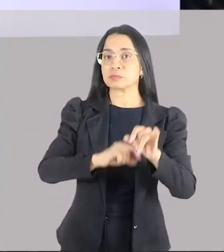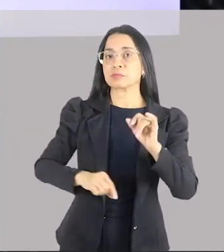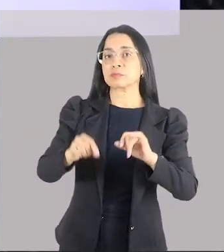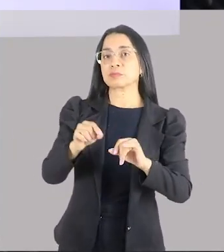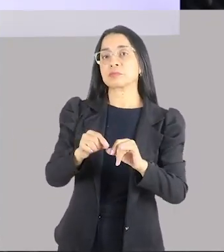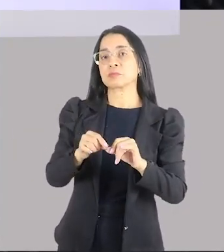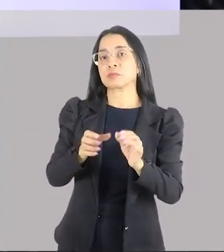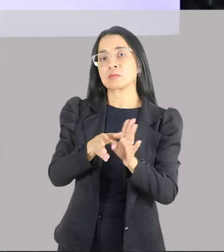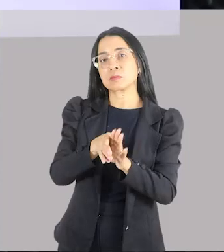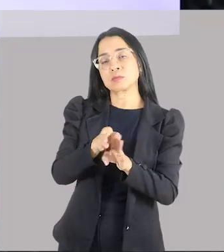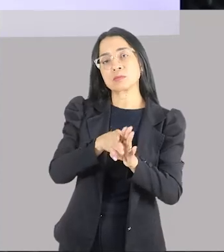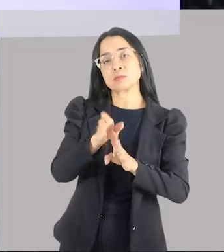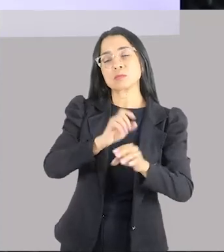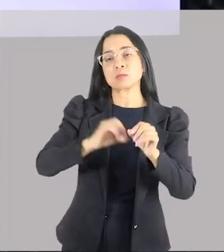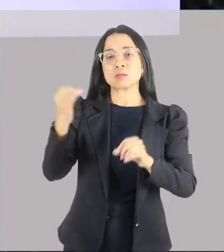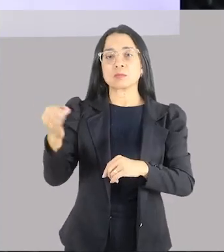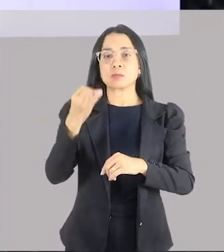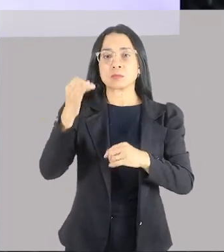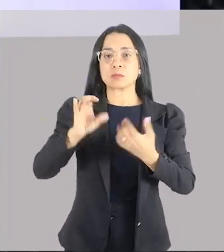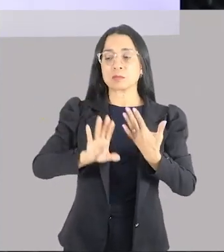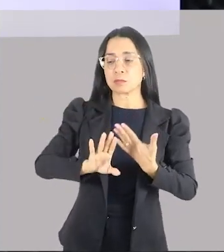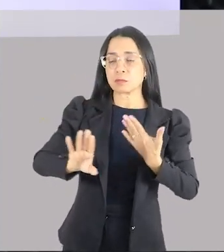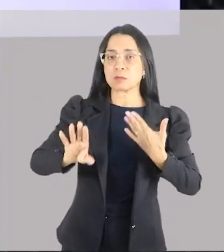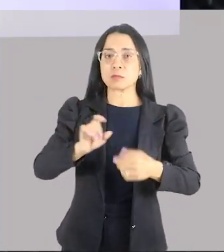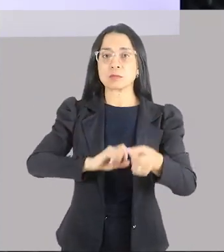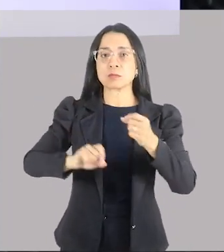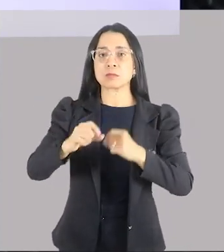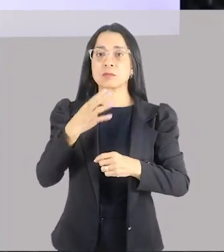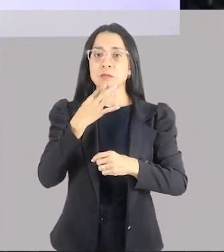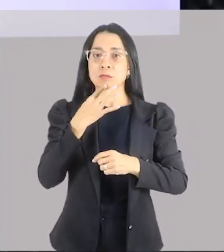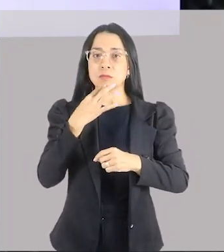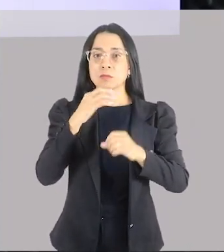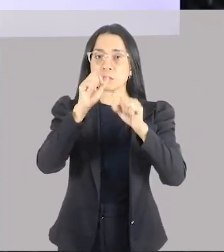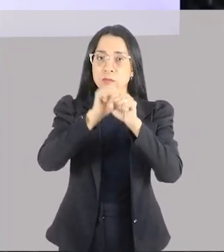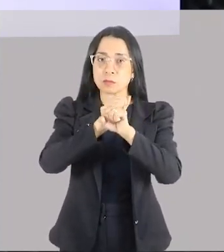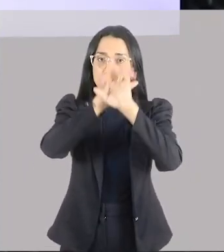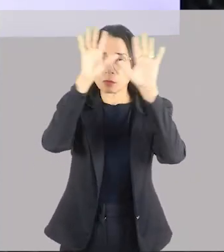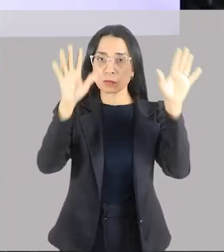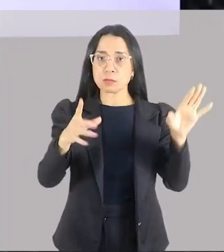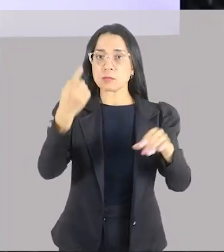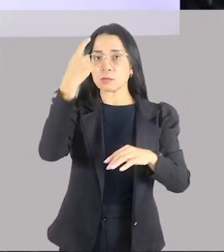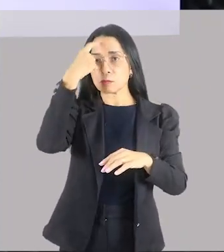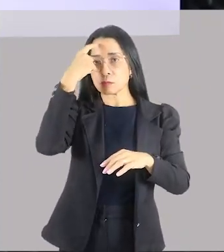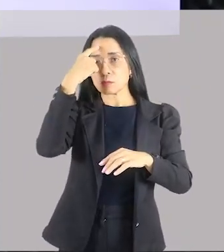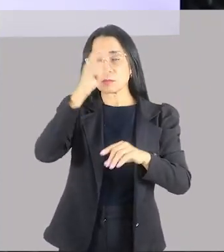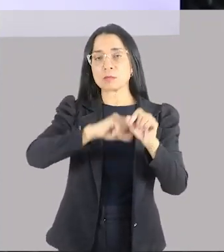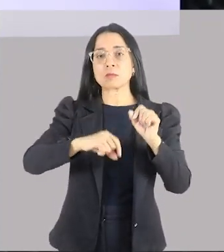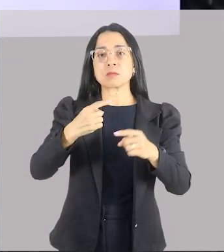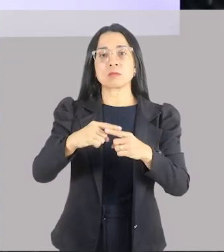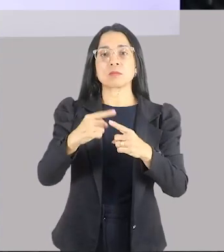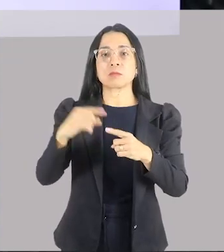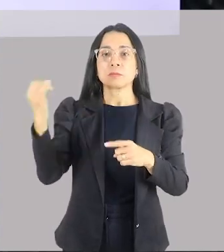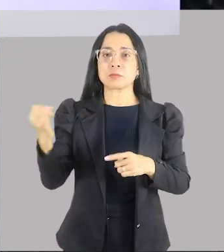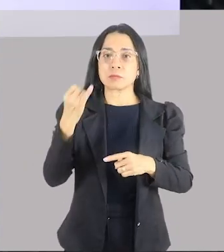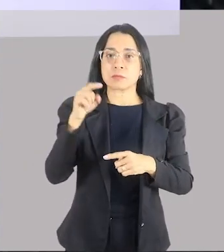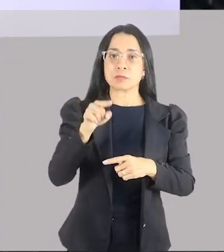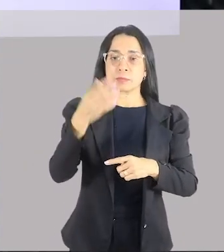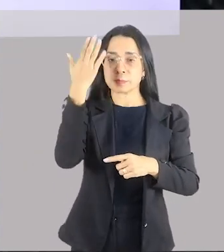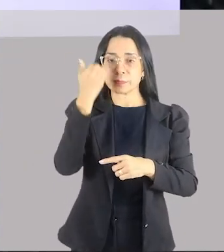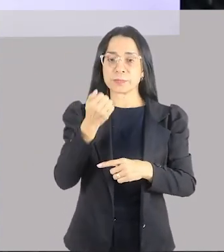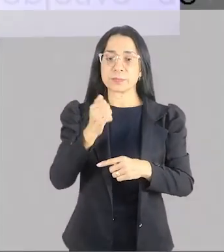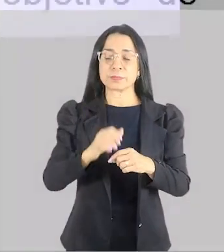importante. Separe este conhecimento, esclareça a sua mente com isso, porque é muito importante que você saiba desse